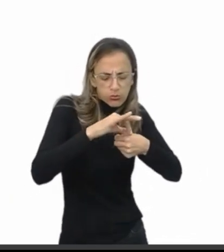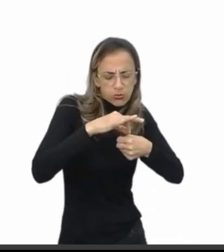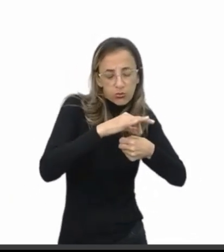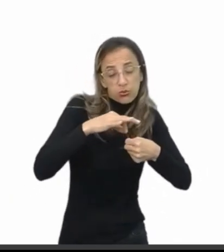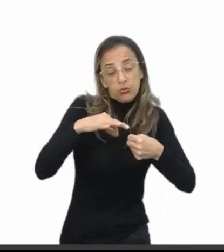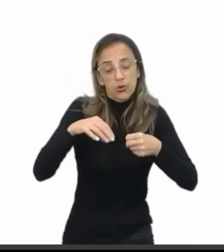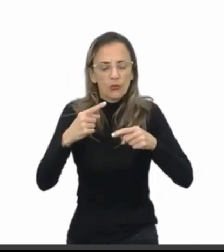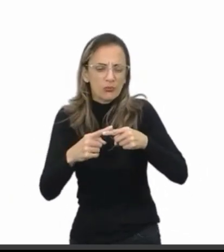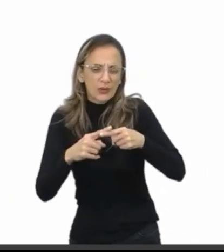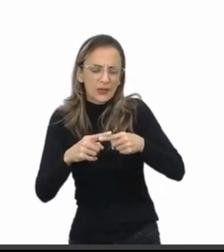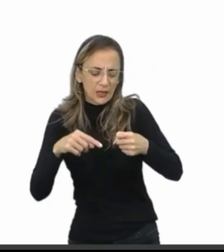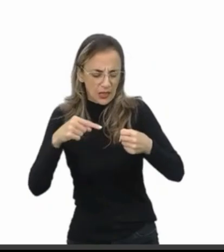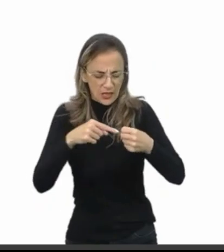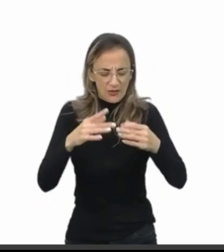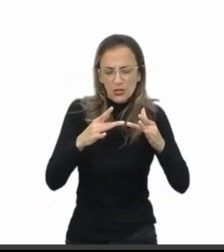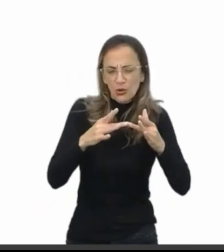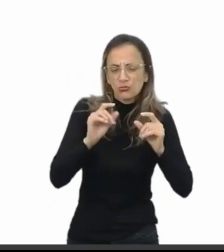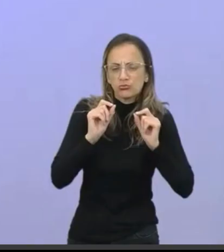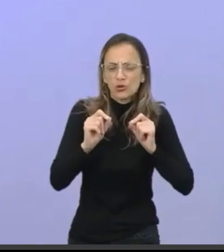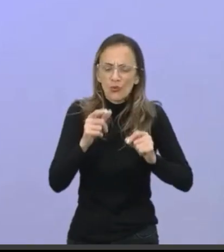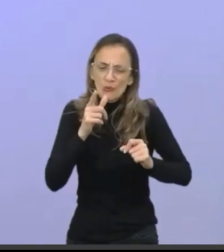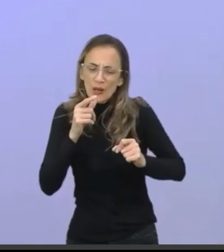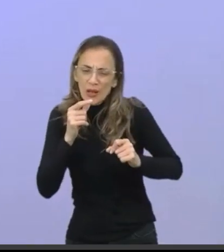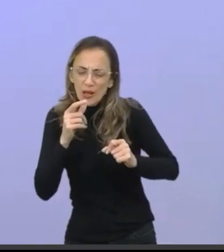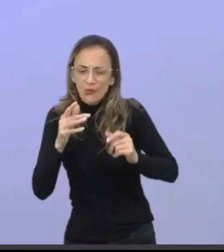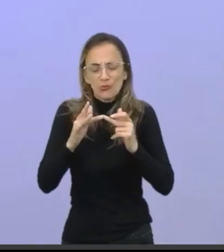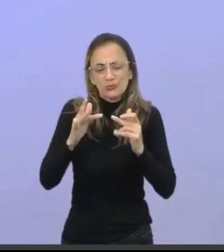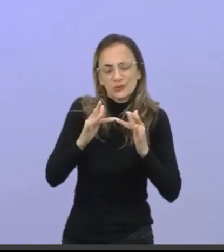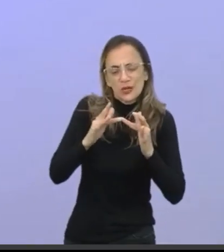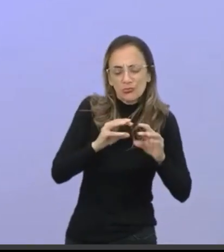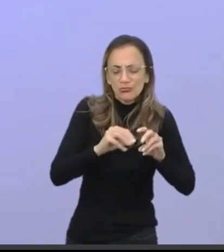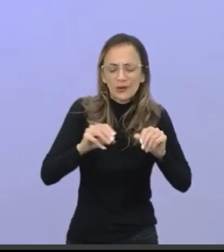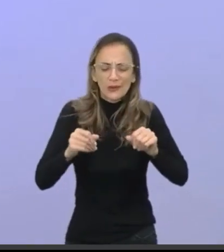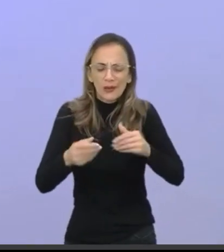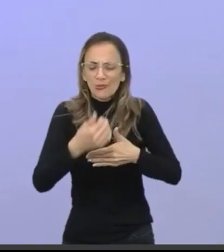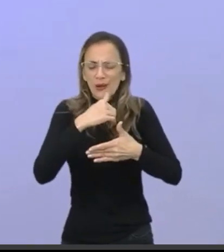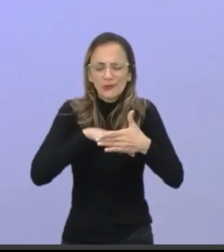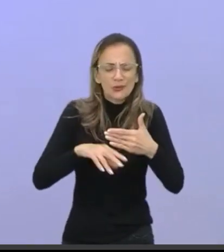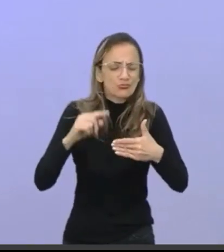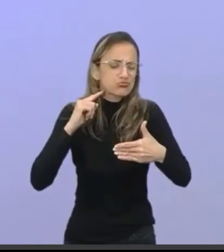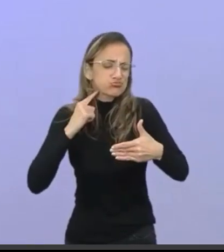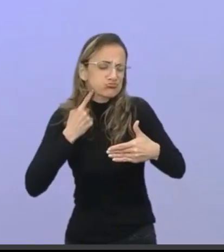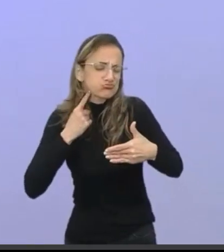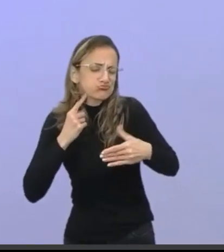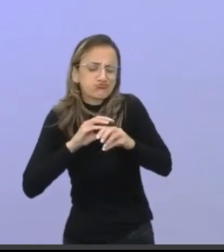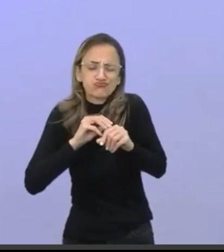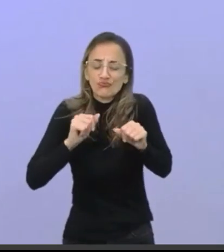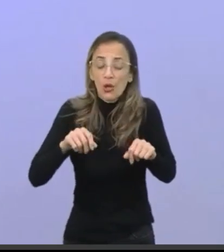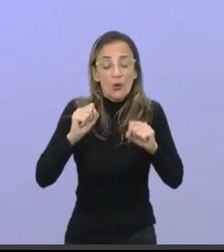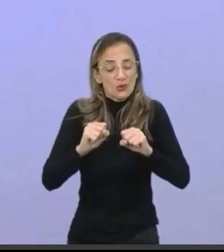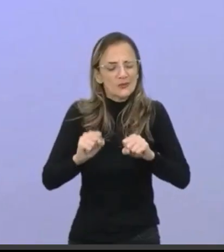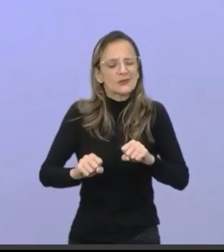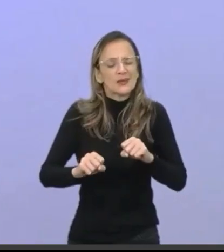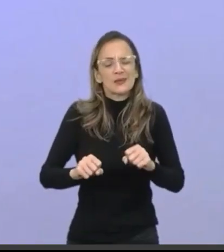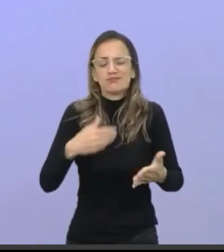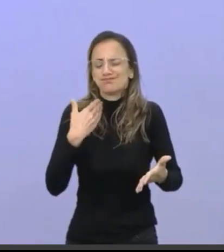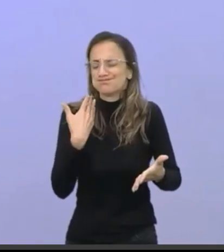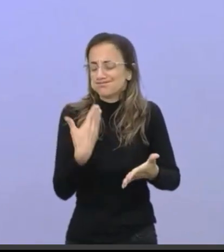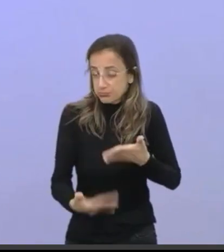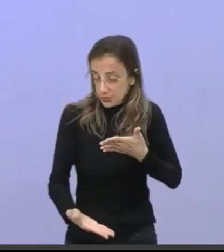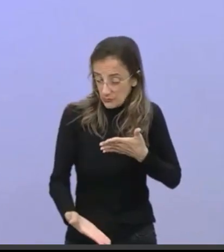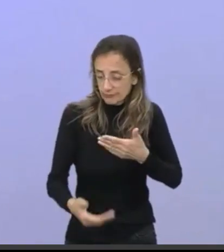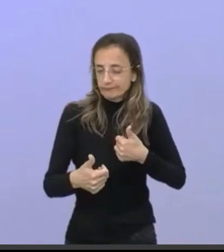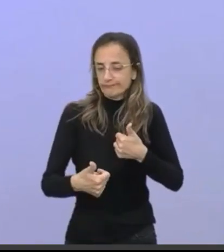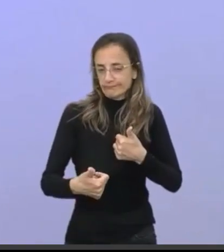terra, ele vai entrar em contato com água, então se a gente guardar esse componente sujo ou cheio de terra, pode ser que ele oxide e a gente pode perder aí esse sensor,